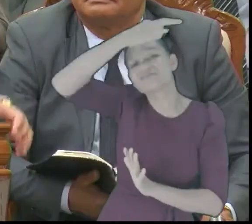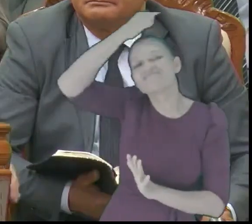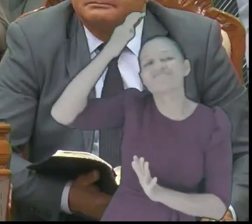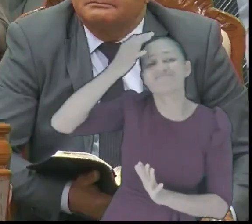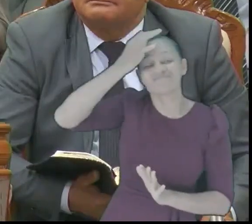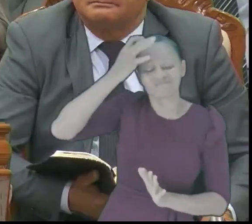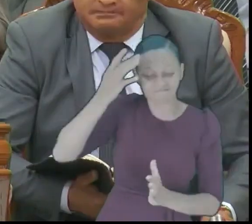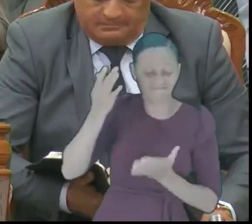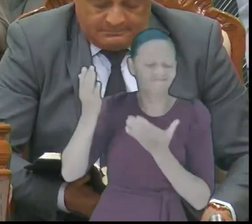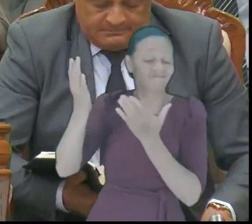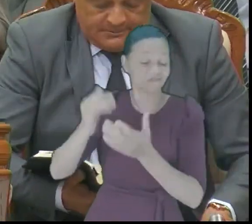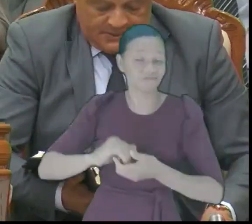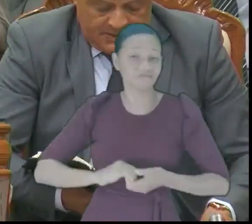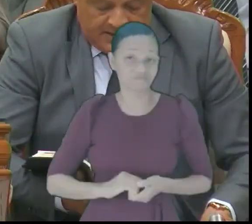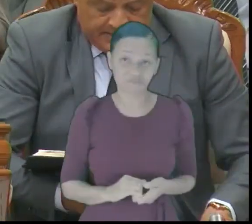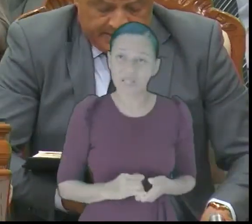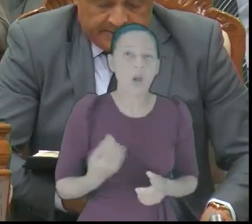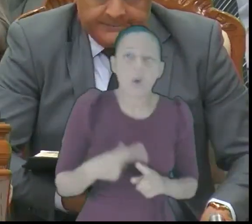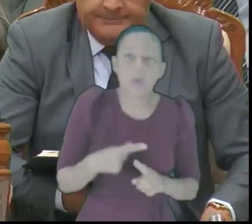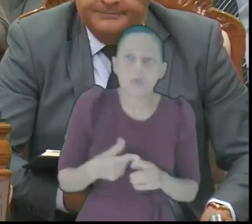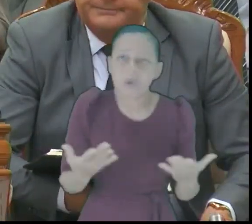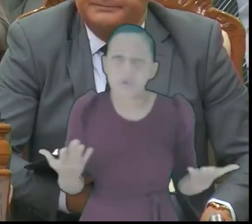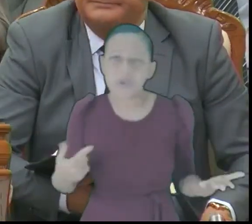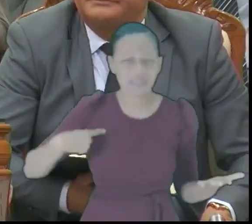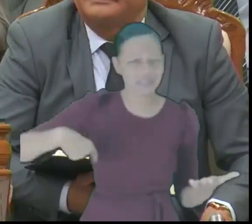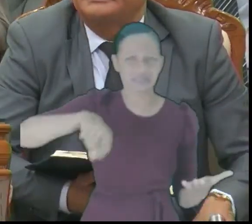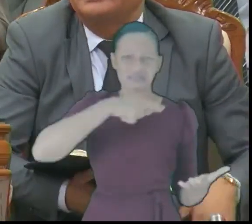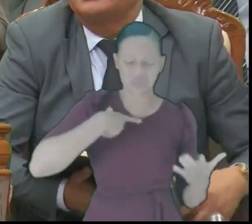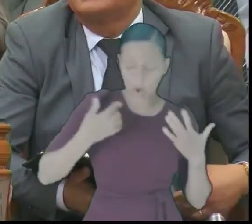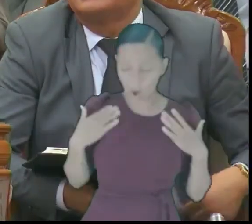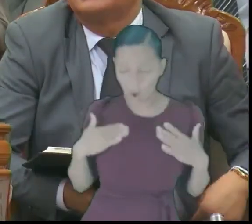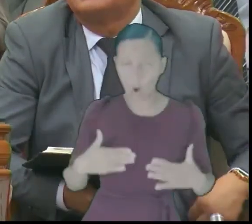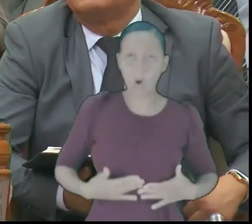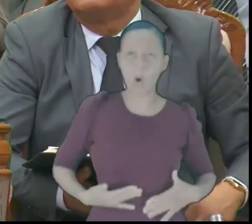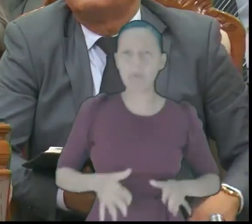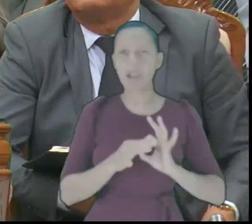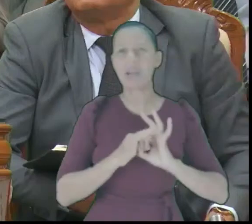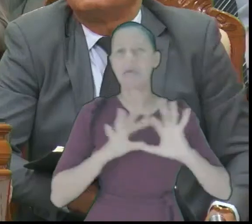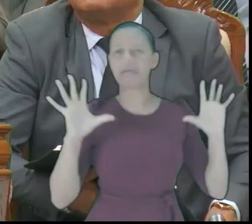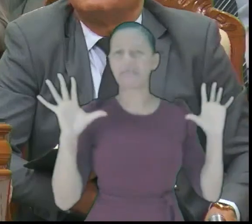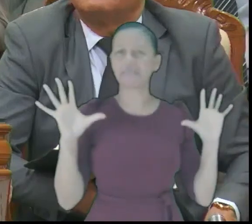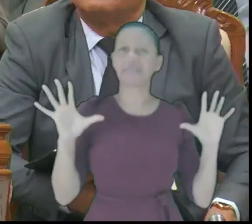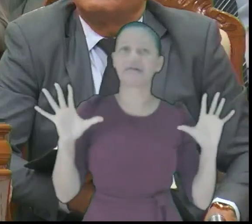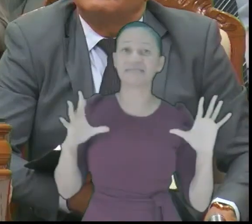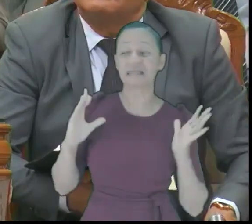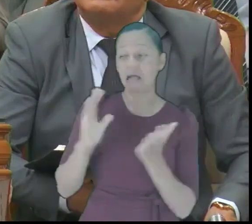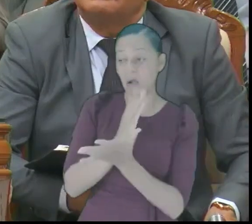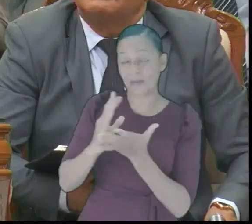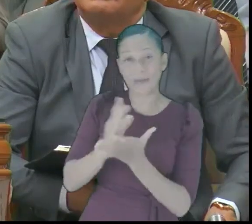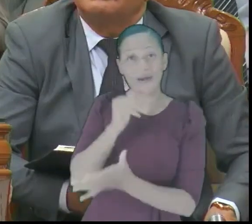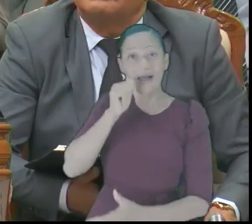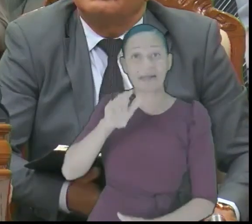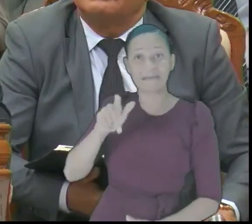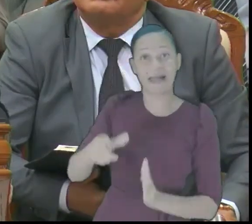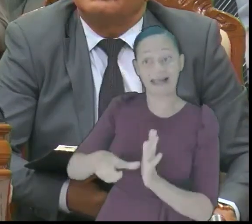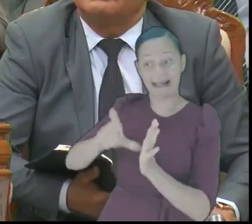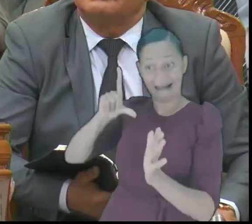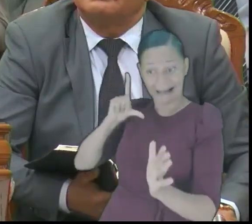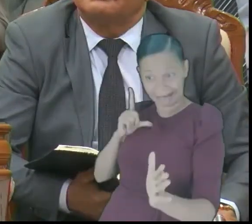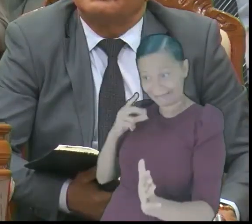Santo. Por que é que a gente não se veste do jeito que quer? Tem irmãs aqui que antes de ser